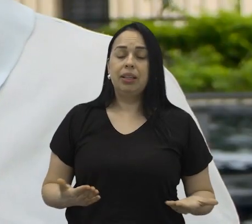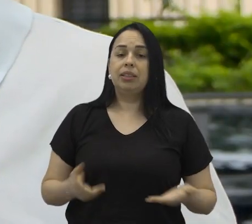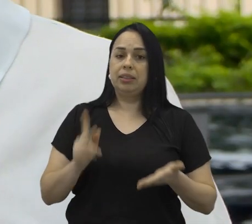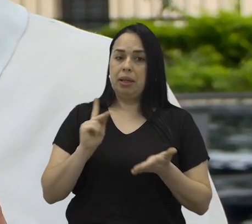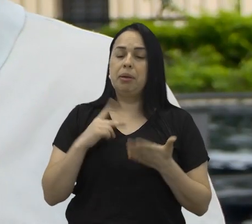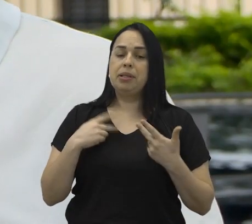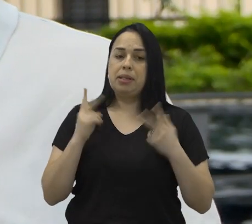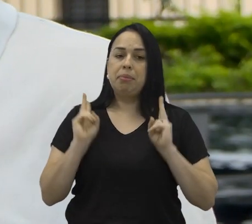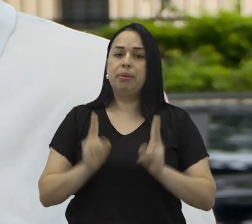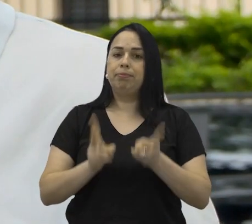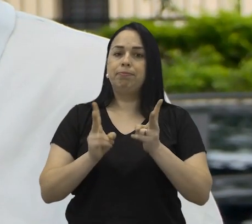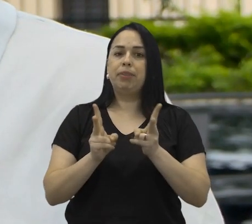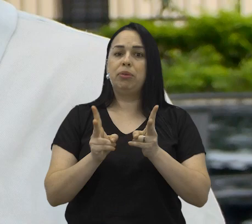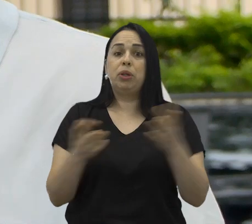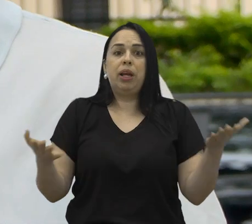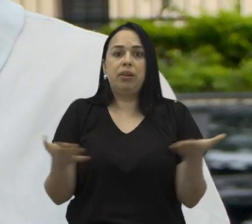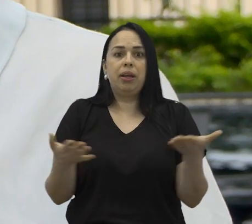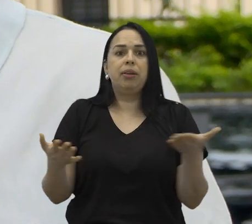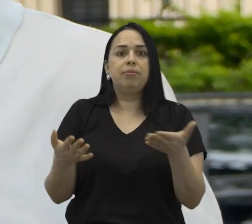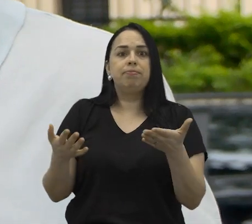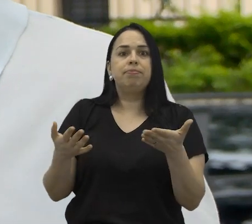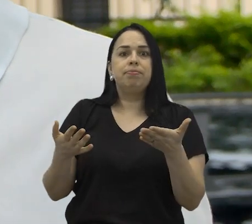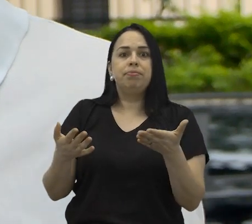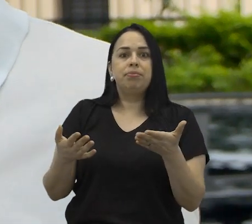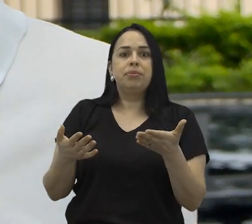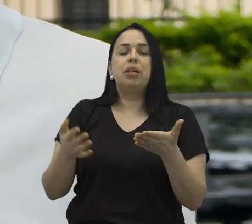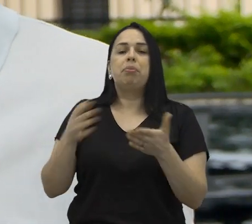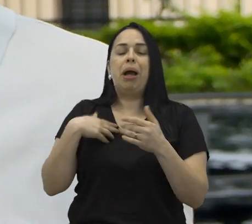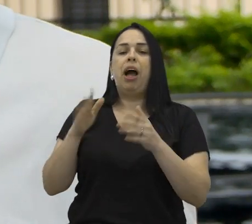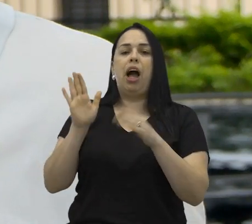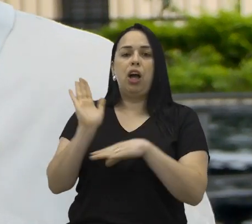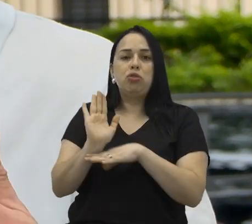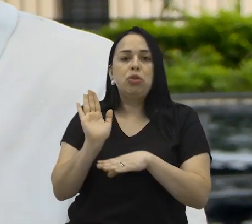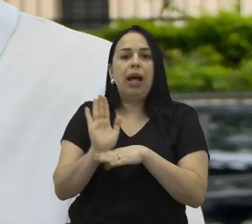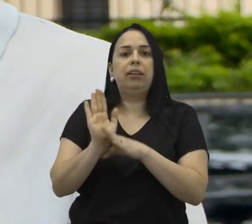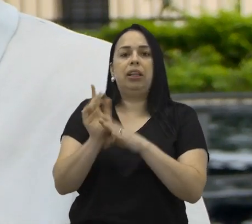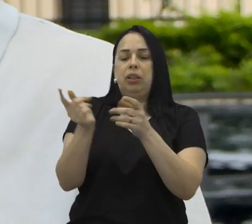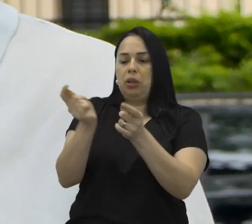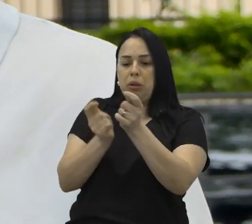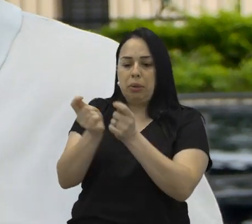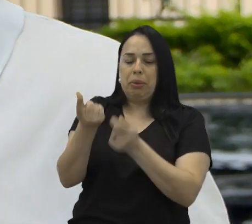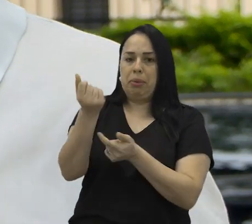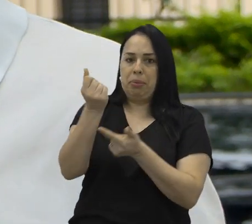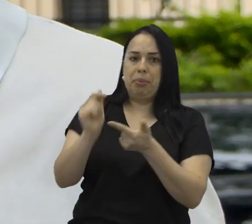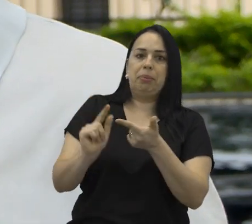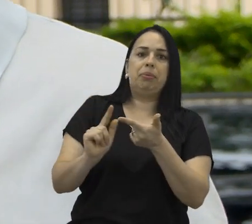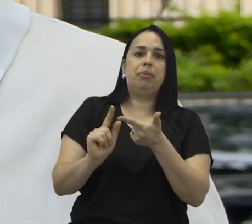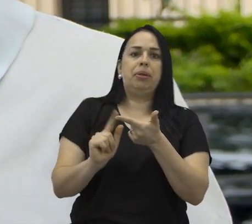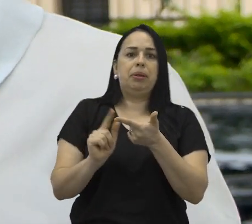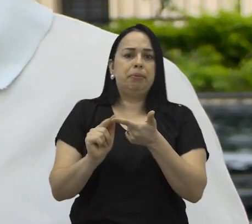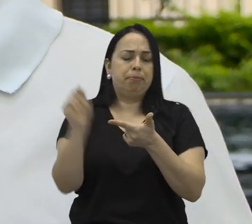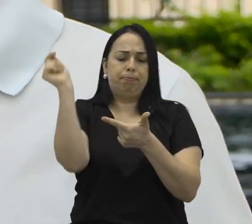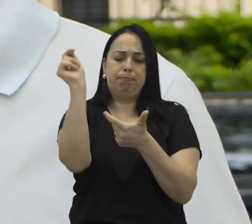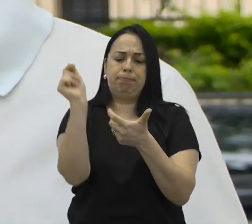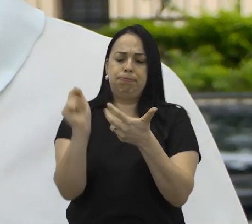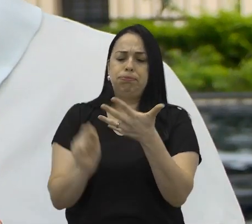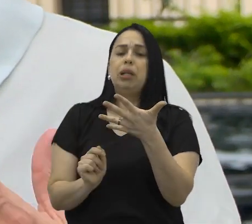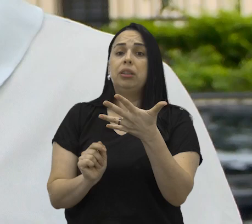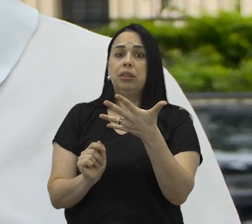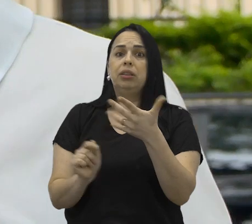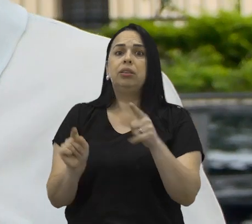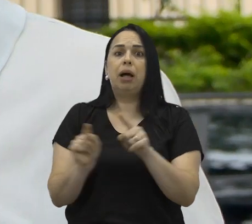impossível negar a relevância que tem esses temas atualmente, seja para redução de custo, para melhoria operacional, retenção de talento ou até